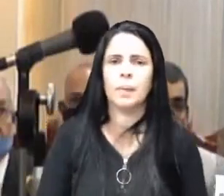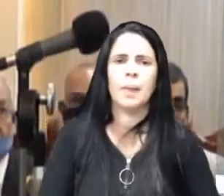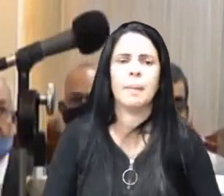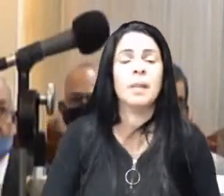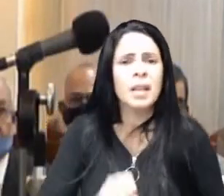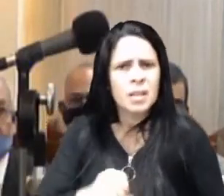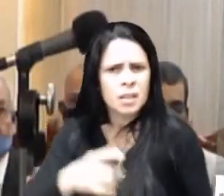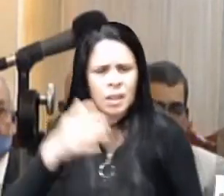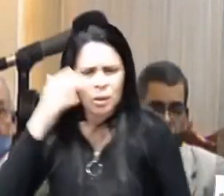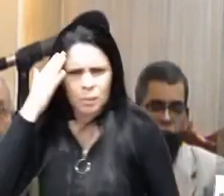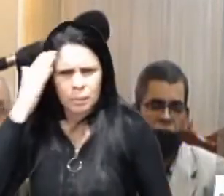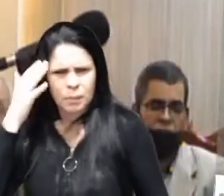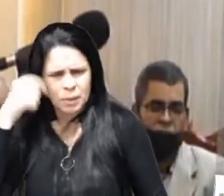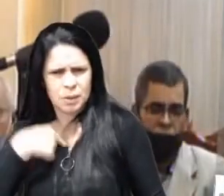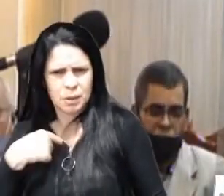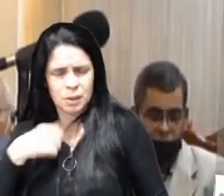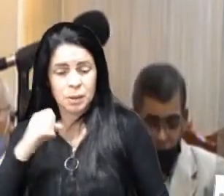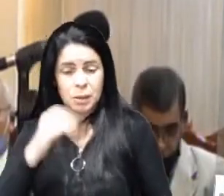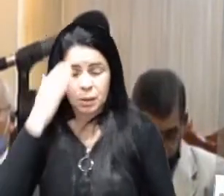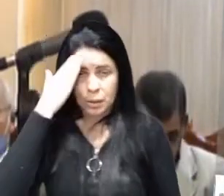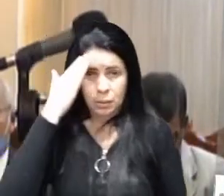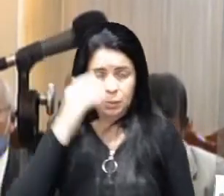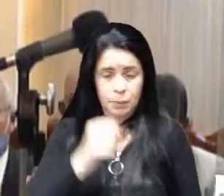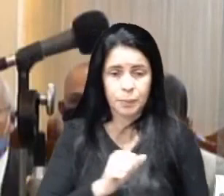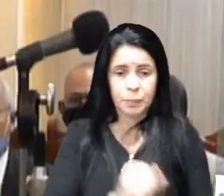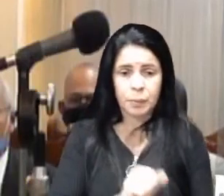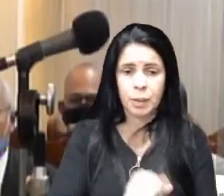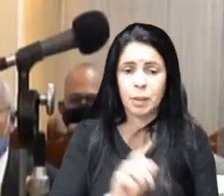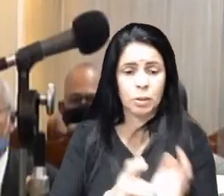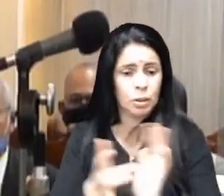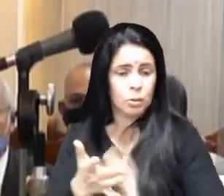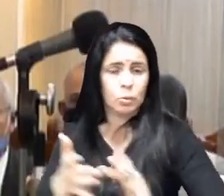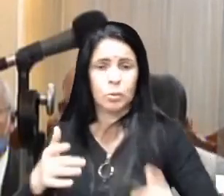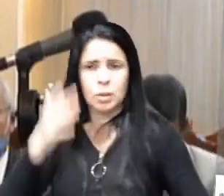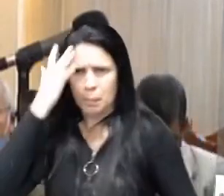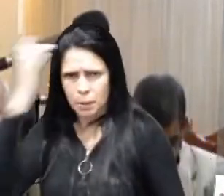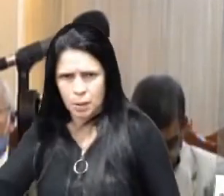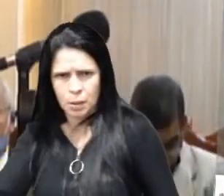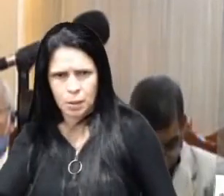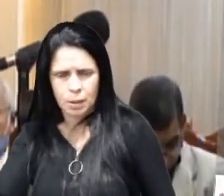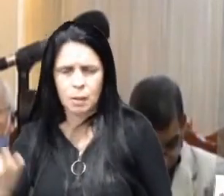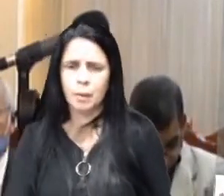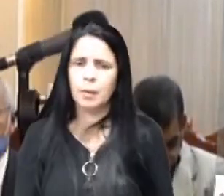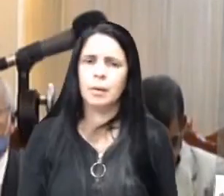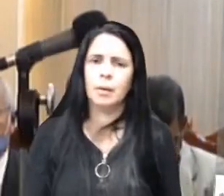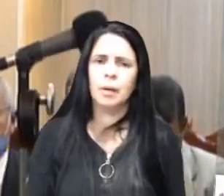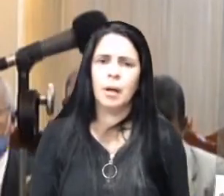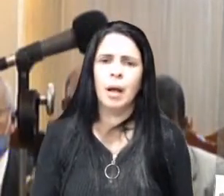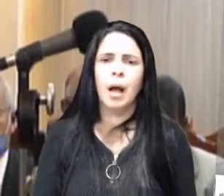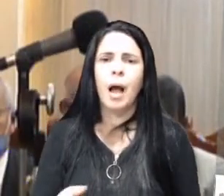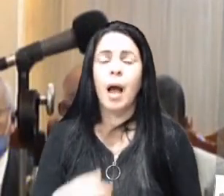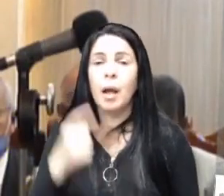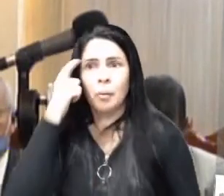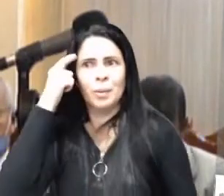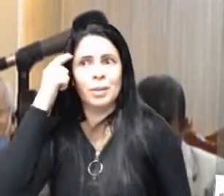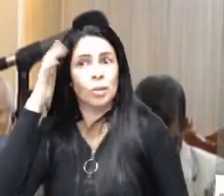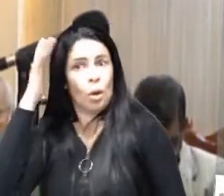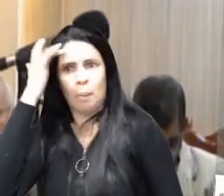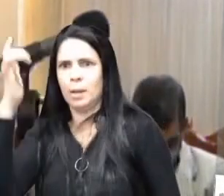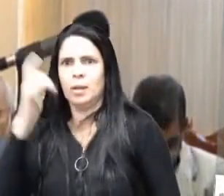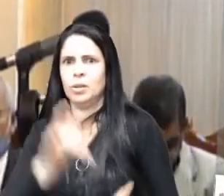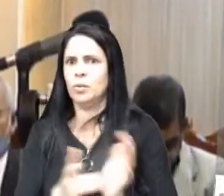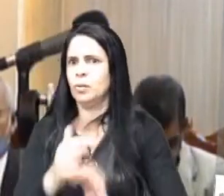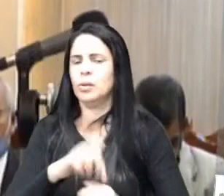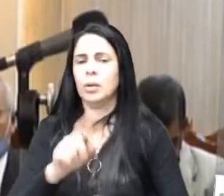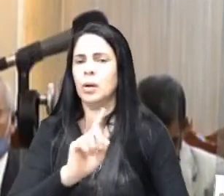esperar Jesus é agora. Eu tenho que viver constantemente esperando Jesus agora. Aleluia.